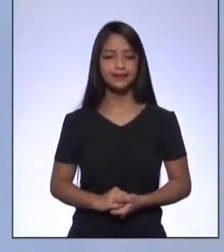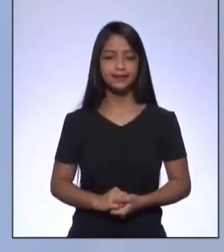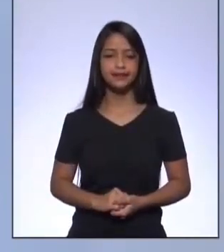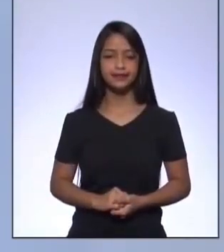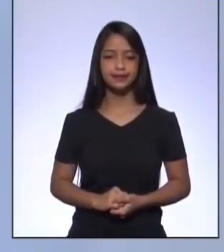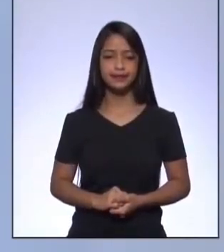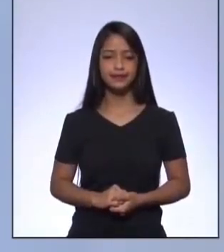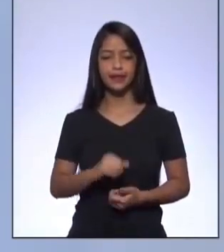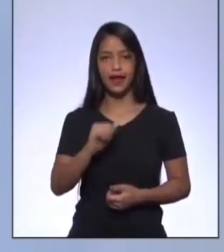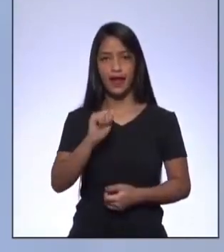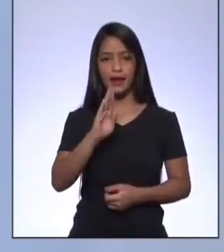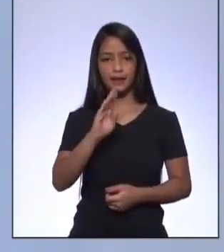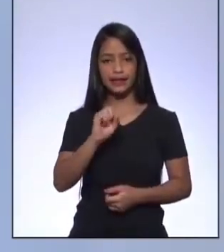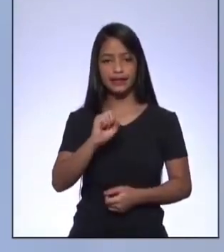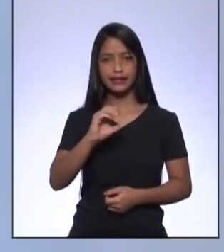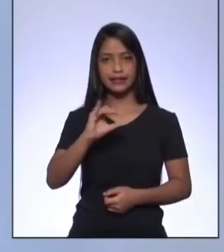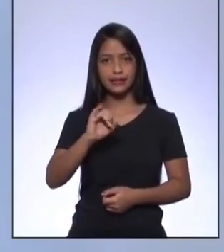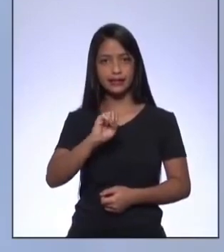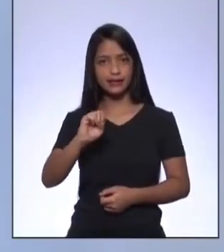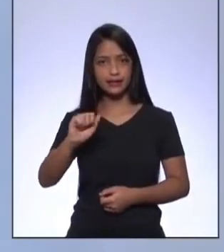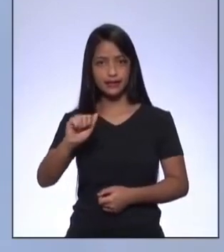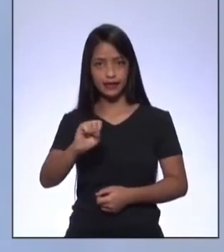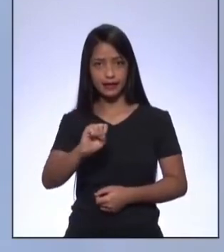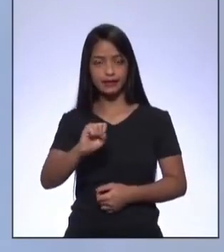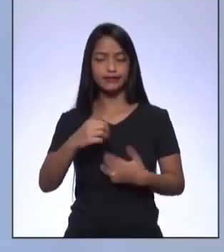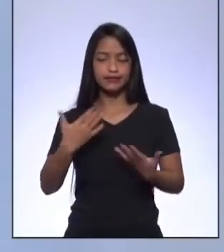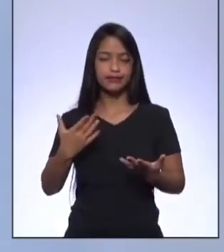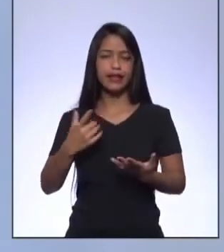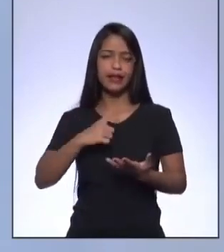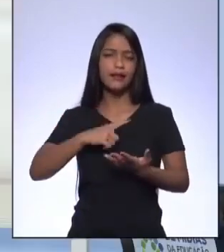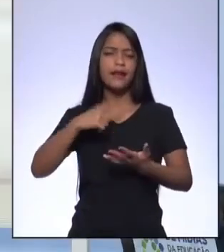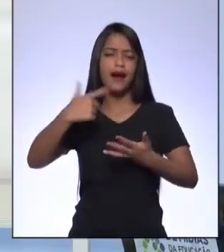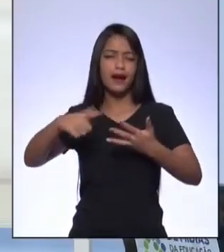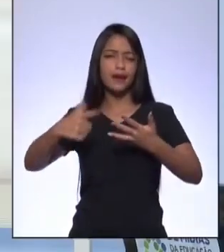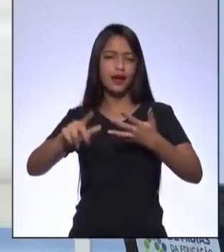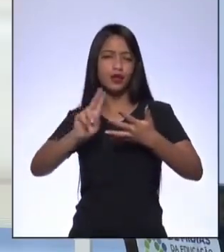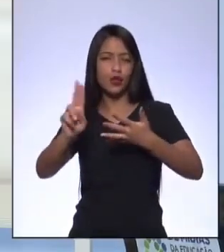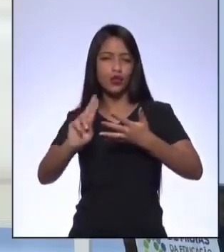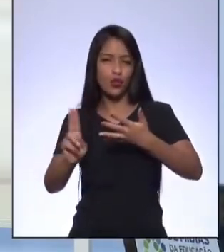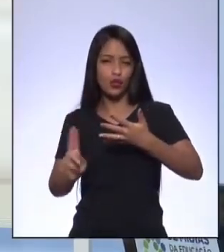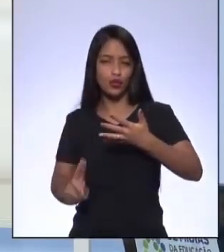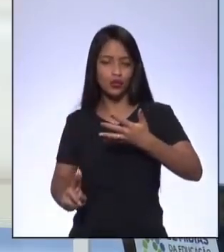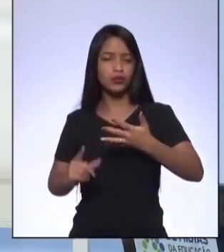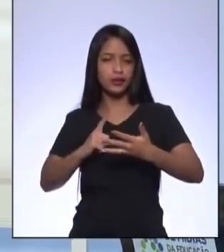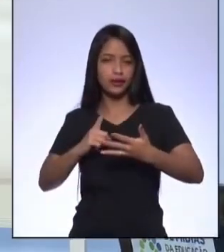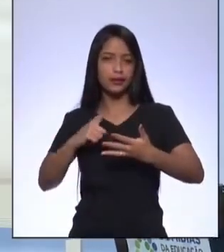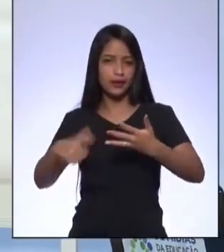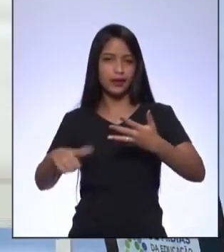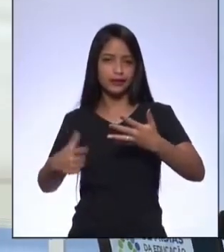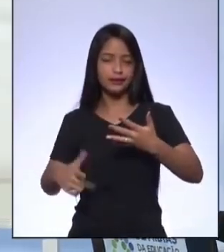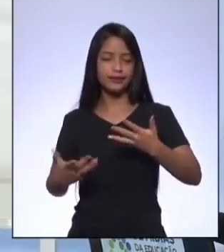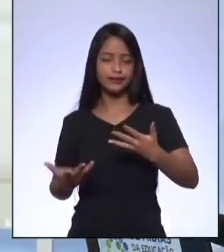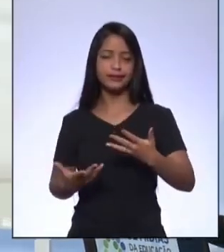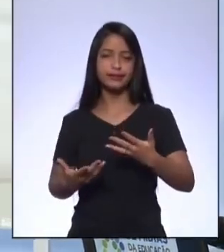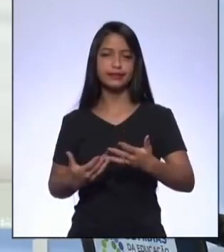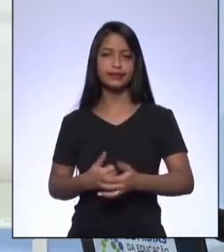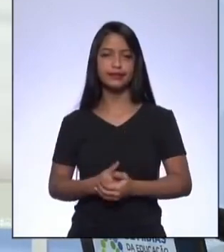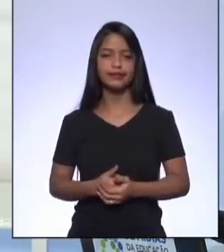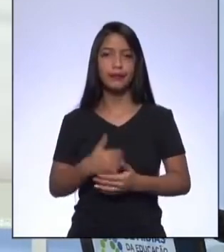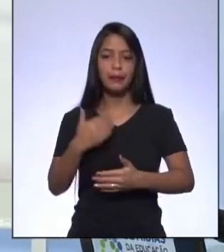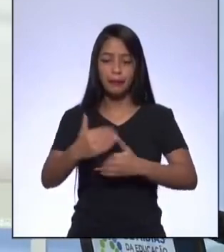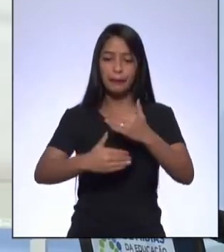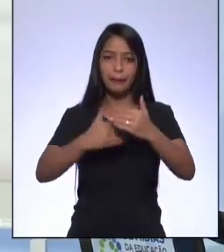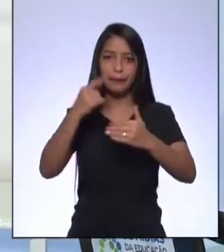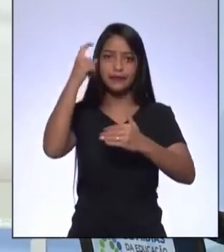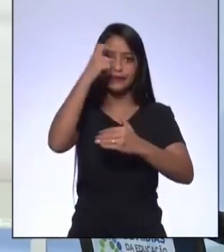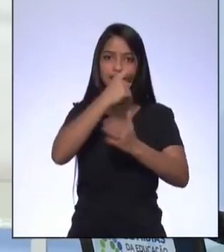eixo das abscissas. À medida que a gente vai ampliando, ele vai tomando outros nomes, né? Ele vai se ampliando, vai se tornando mais complexo à medida